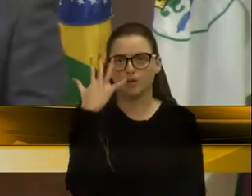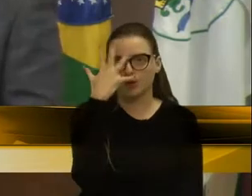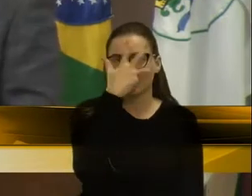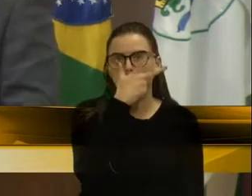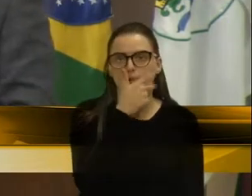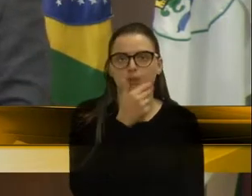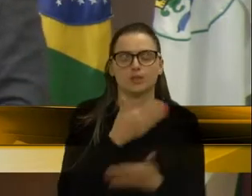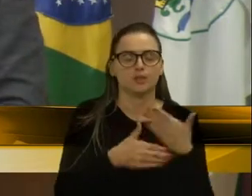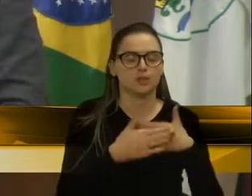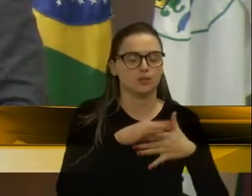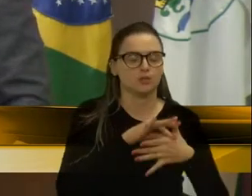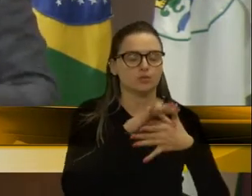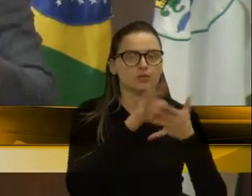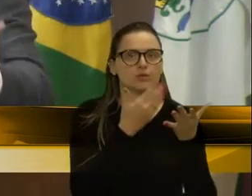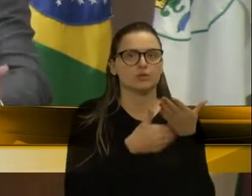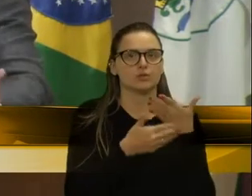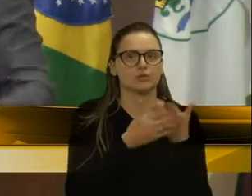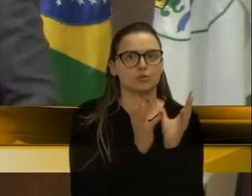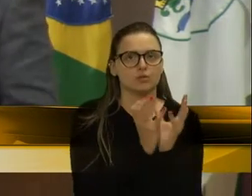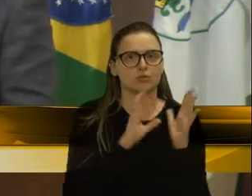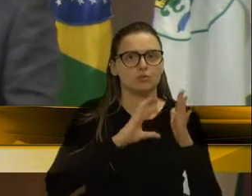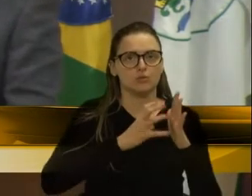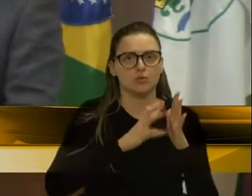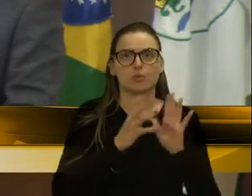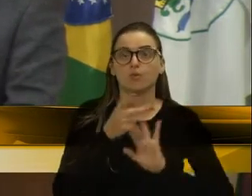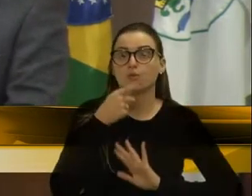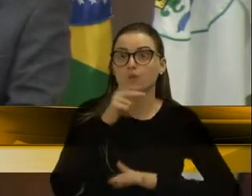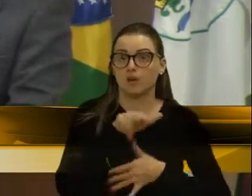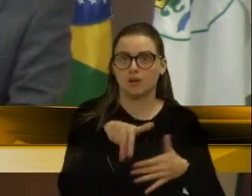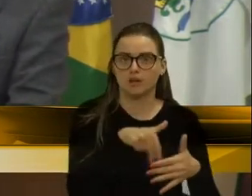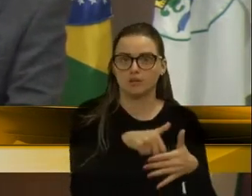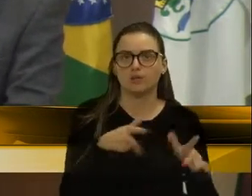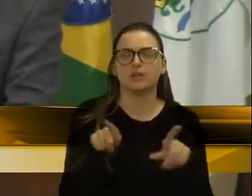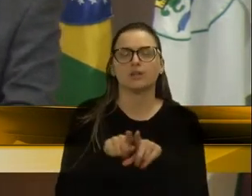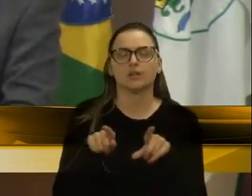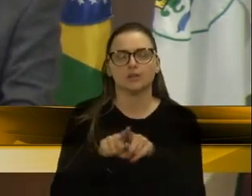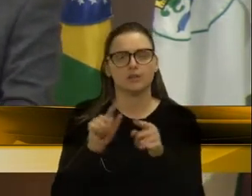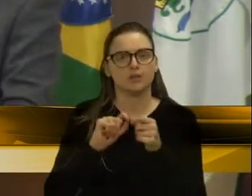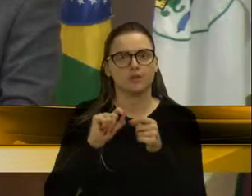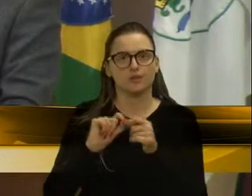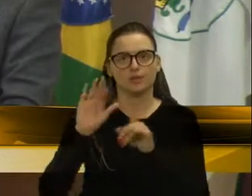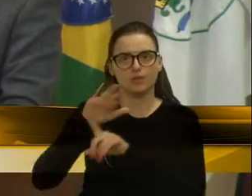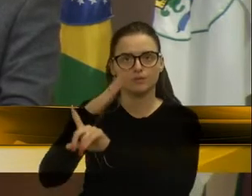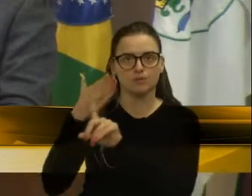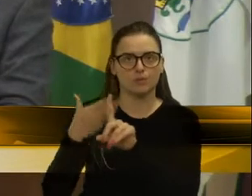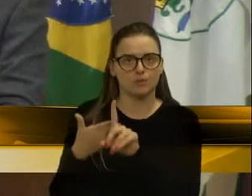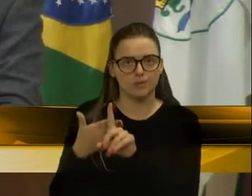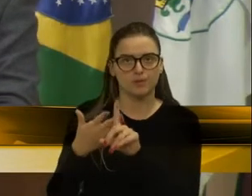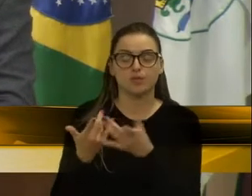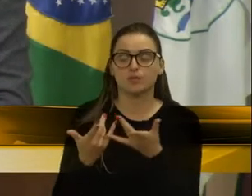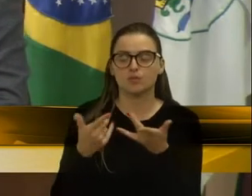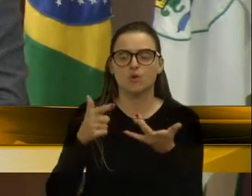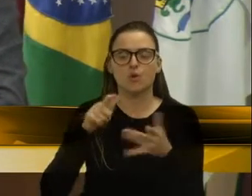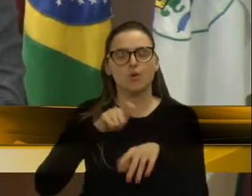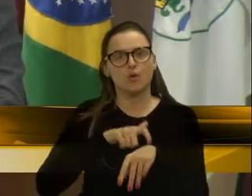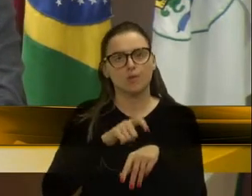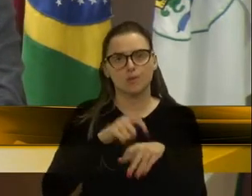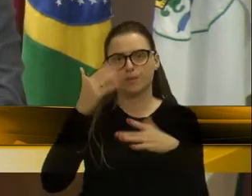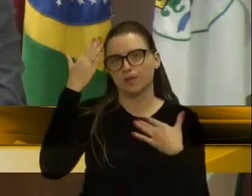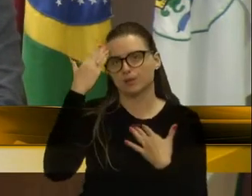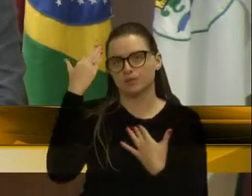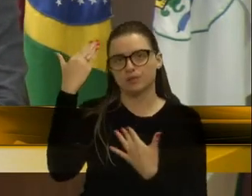líderes de todos os partidos ali falaram fizeram esta homenagem este agradecimento